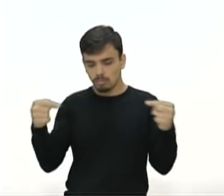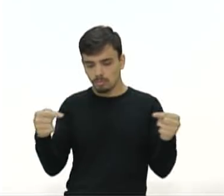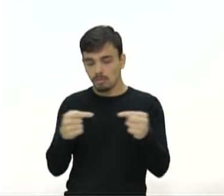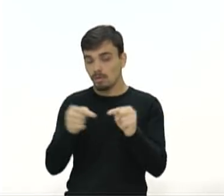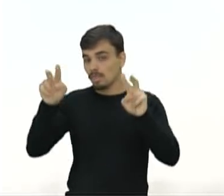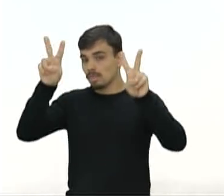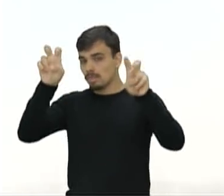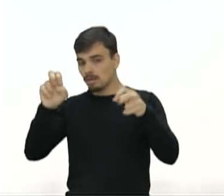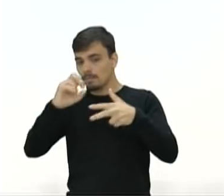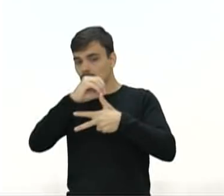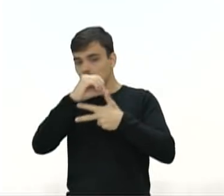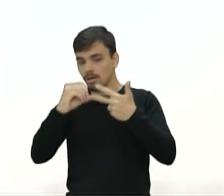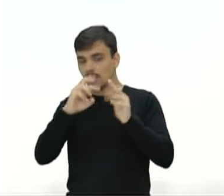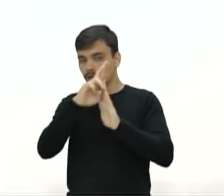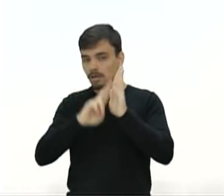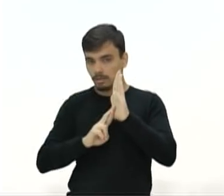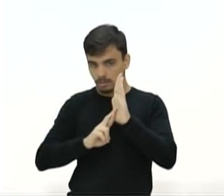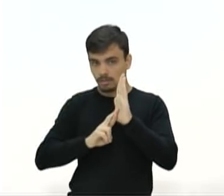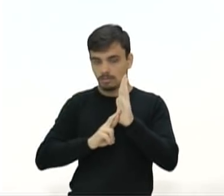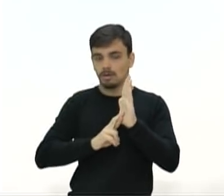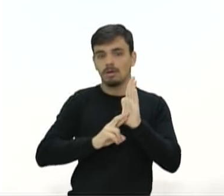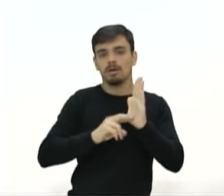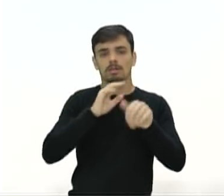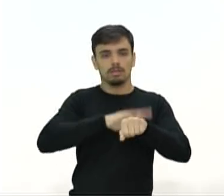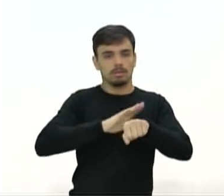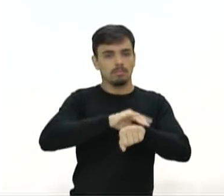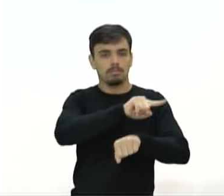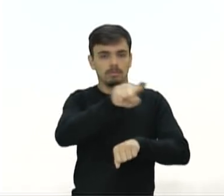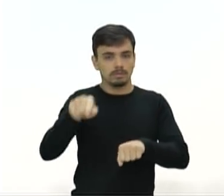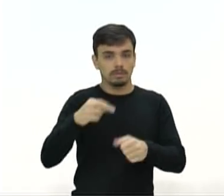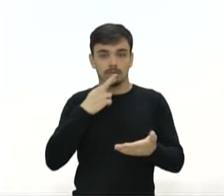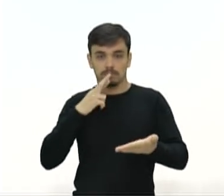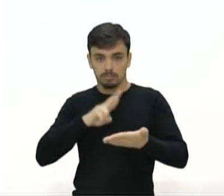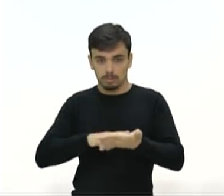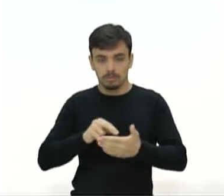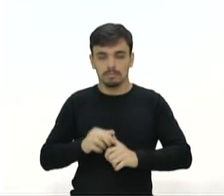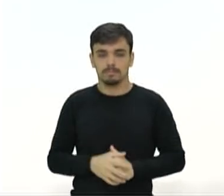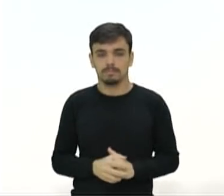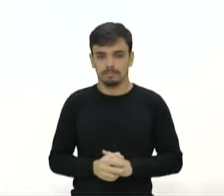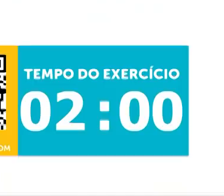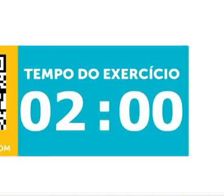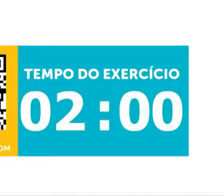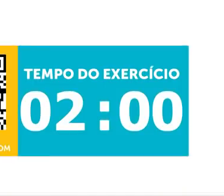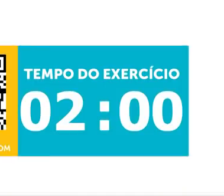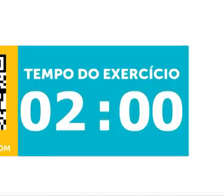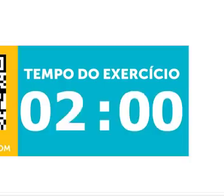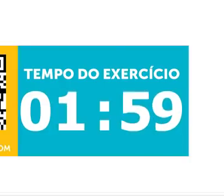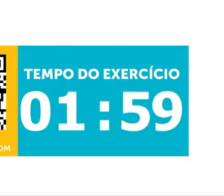da redação do Enem. Um tempo para vocês responderem.